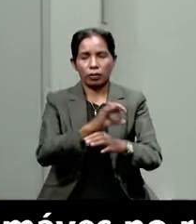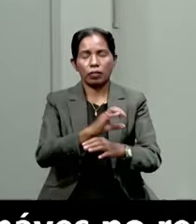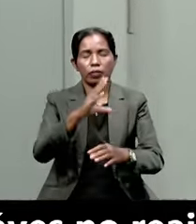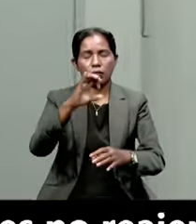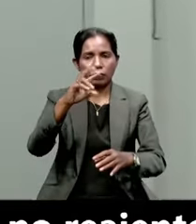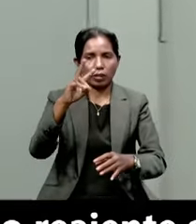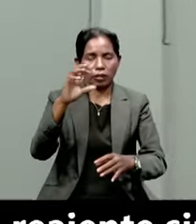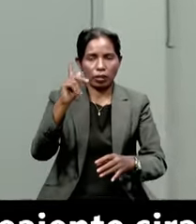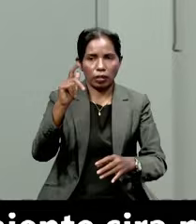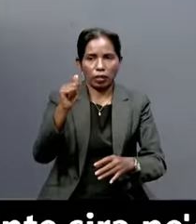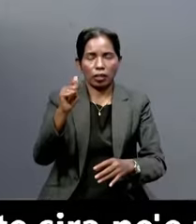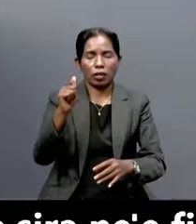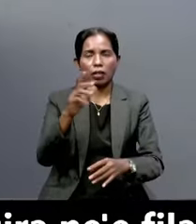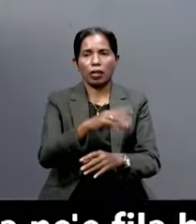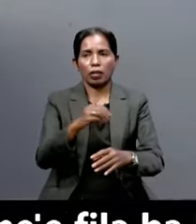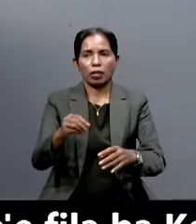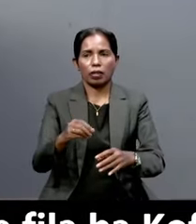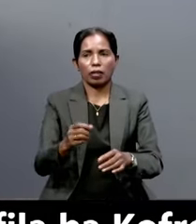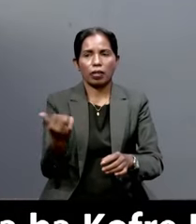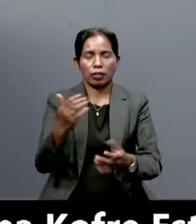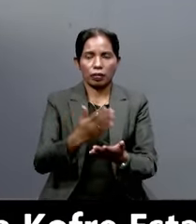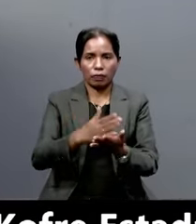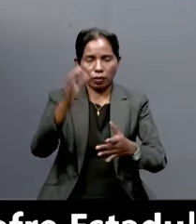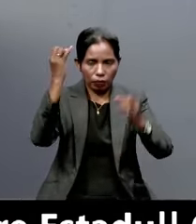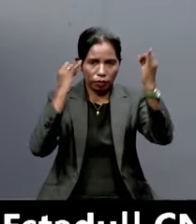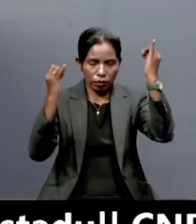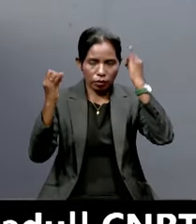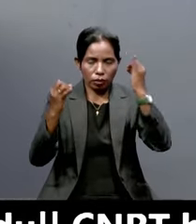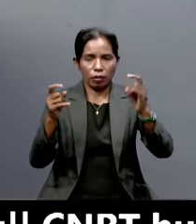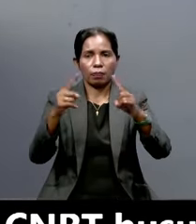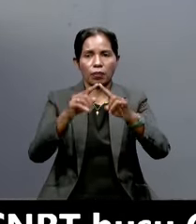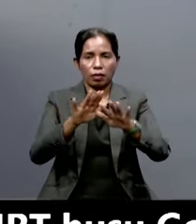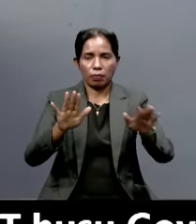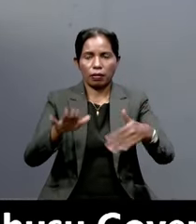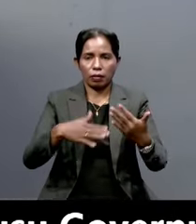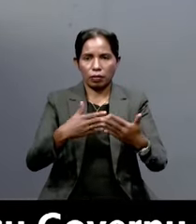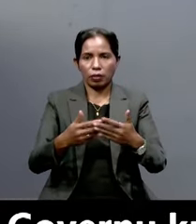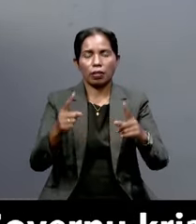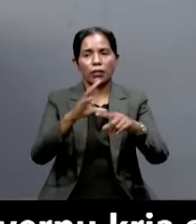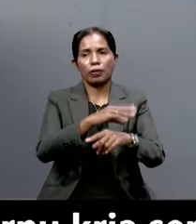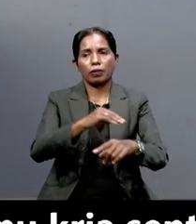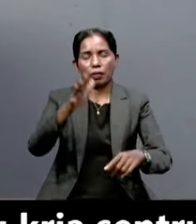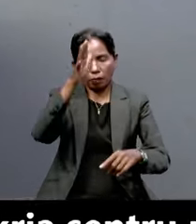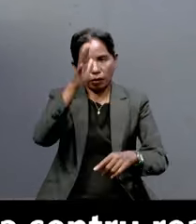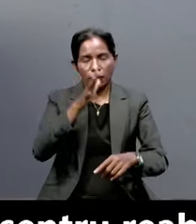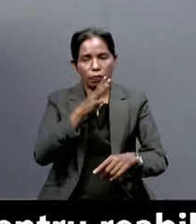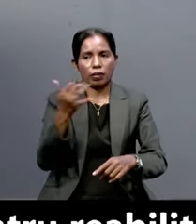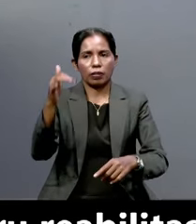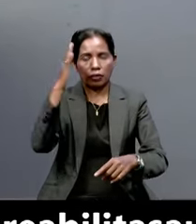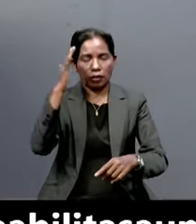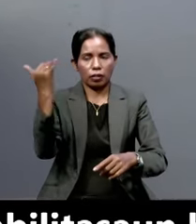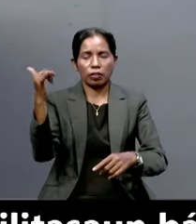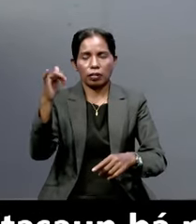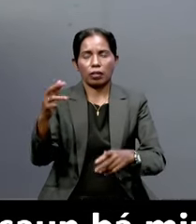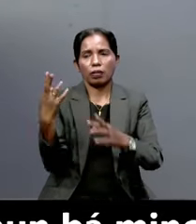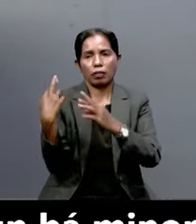liutan liliu, ato sensibiliza ba ia labarik sira no mos ina aman sira ato atene sene papel.